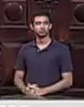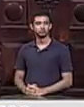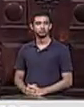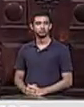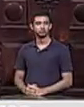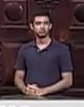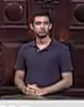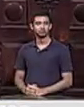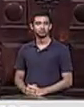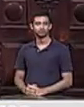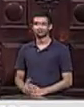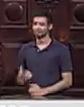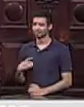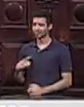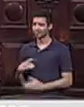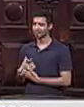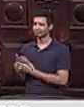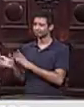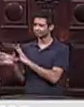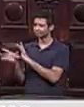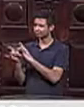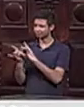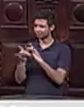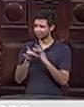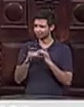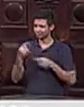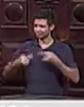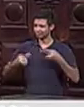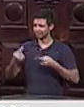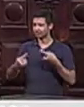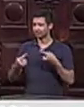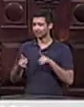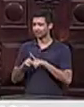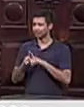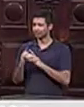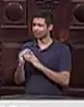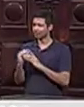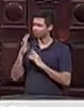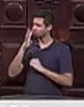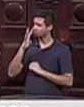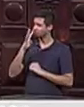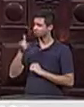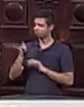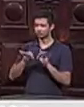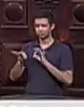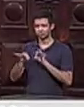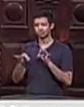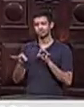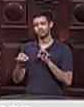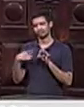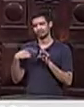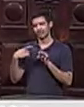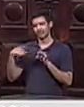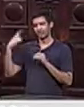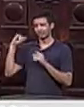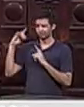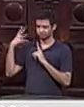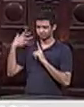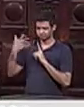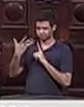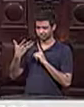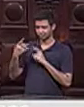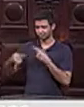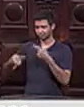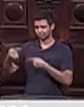uma linha desse debate, no mérito desse projeto, porque todos os que discutiram trataram